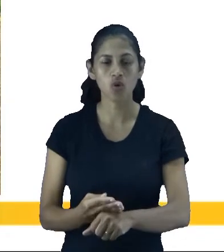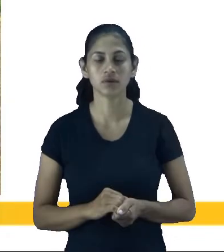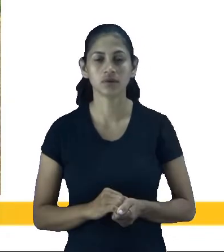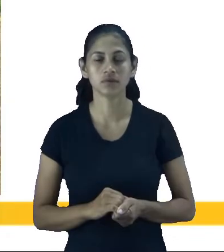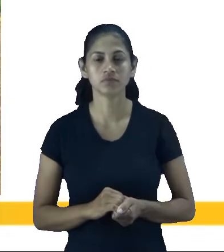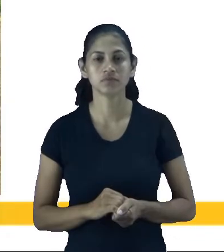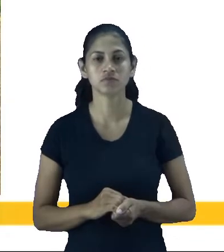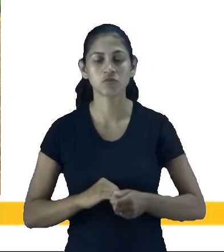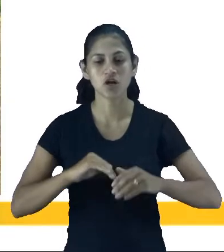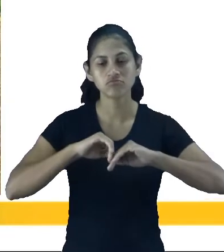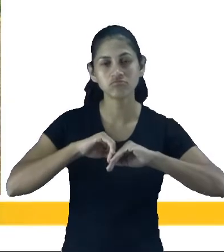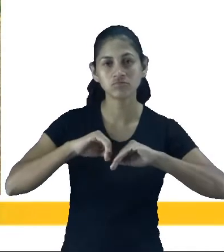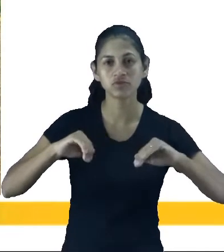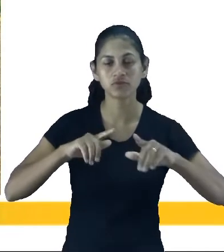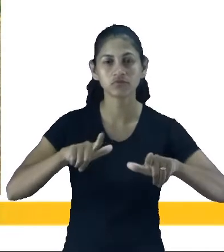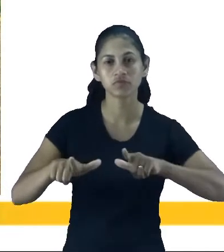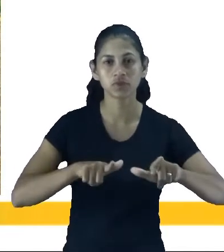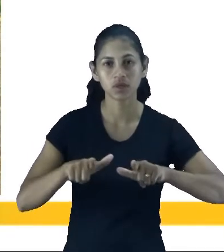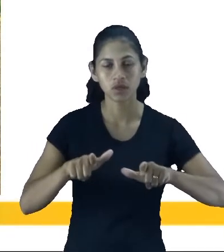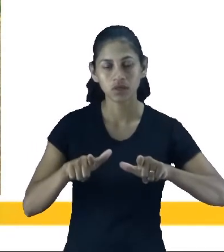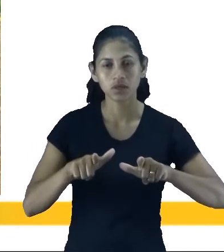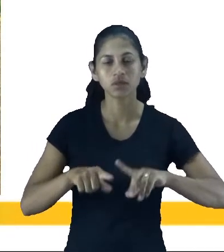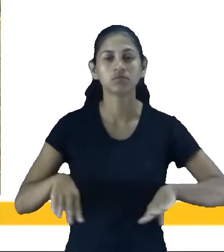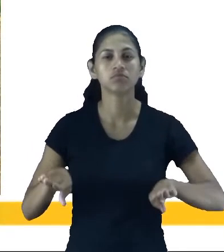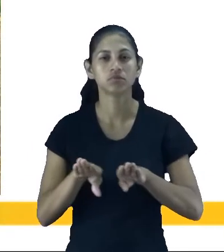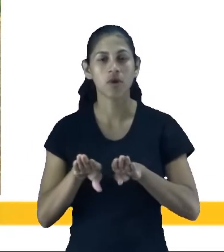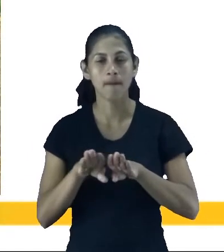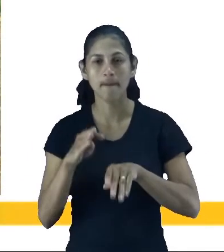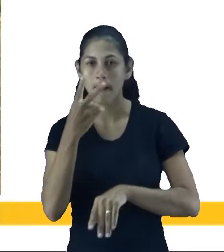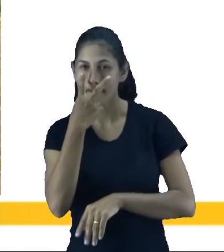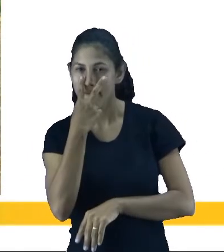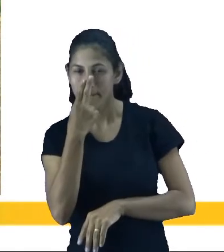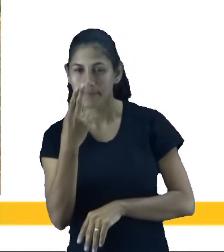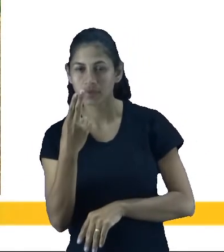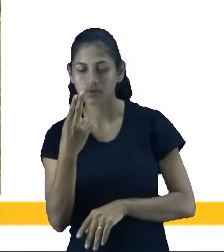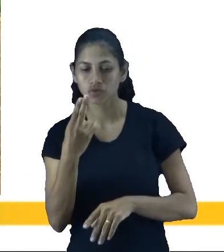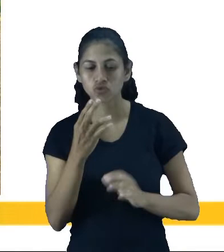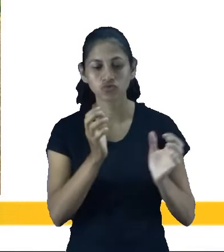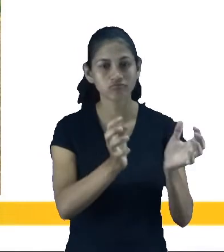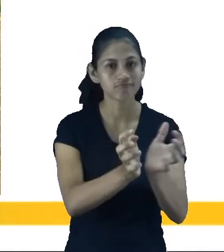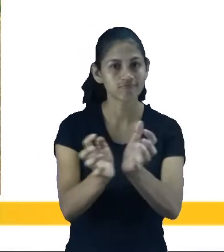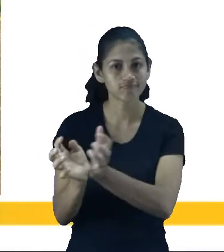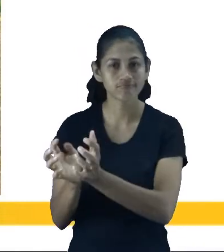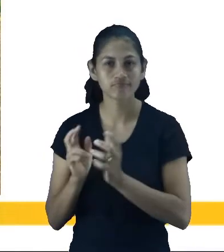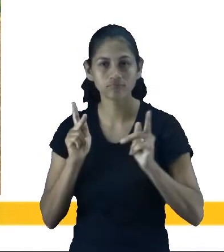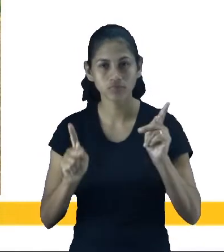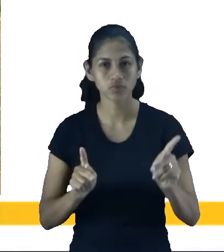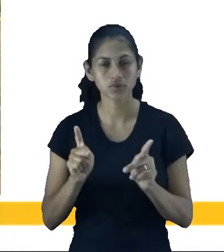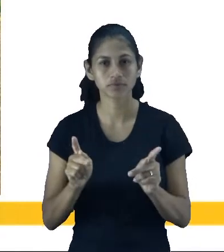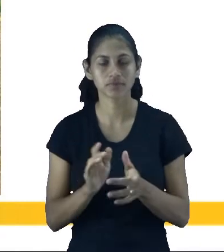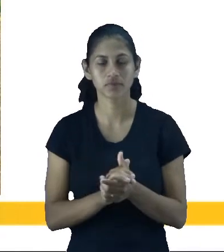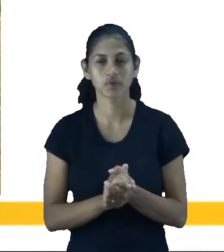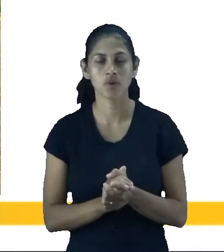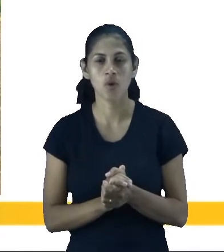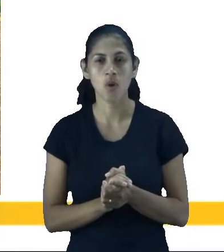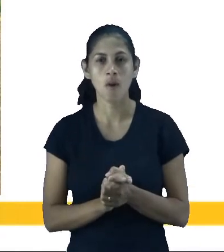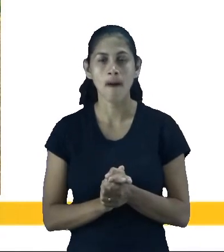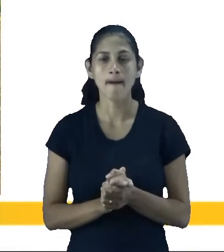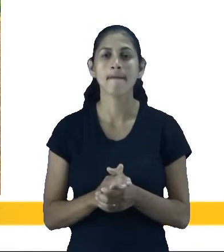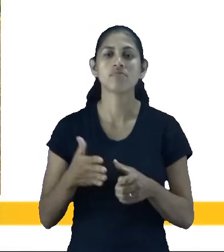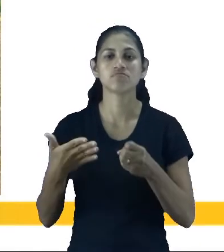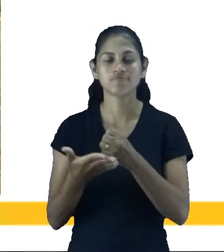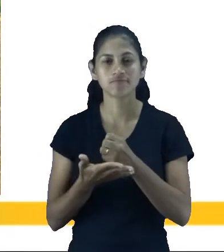similares. A divisão do trabalho também era parecida entre todos os povos. E o modo de vida deles era baseado